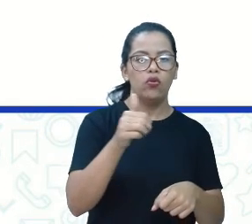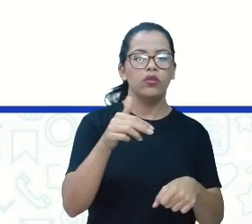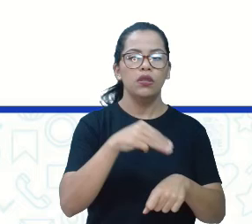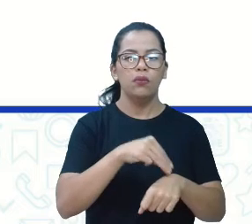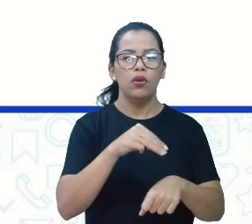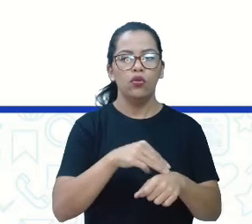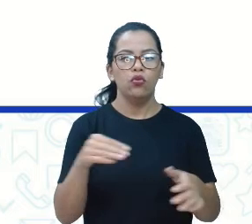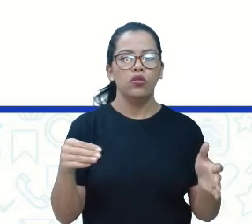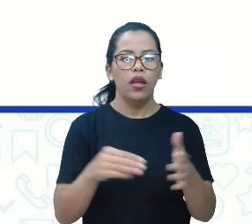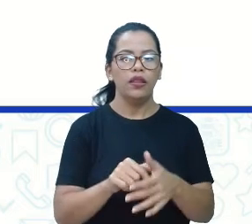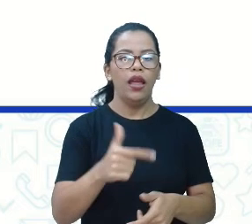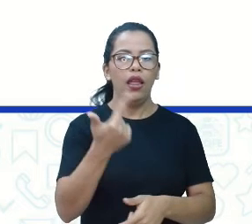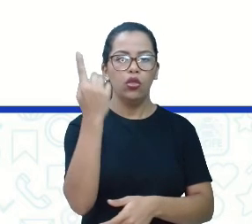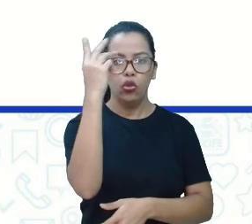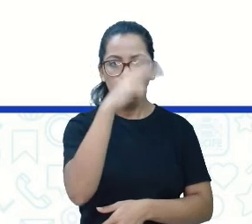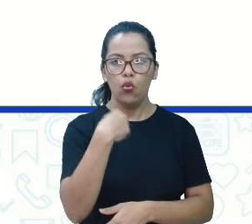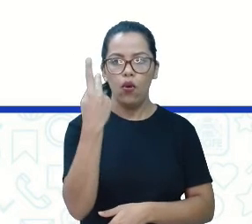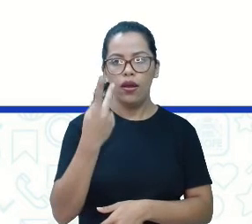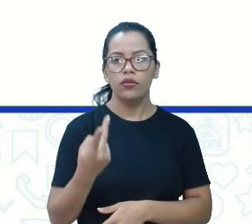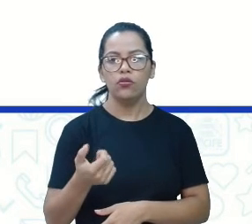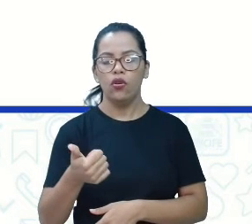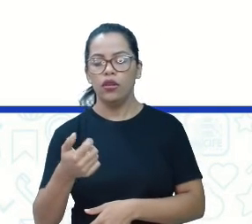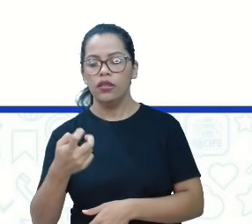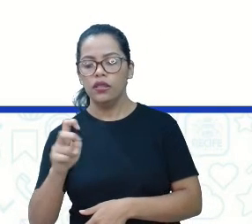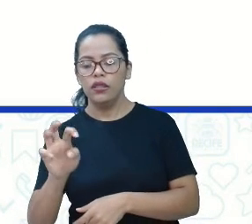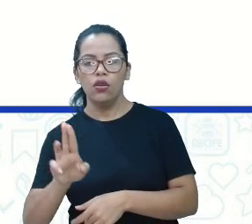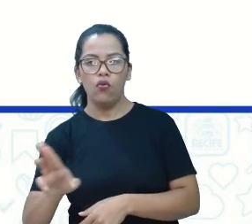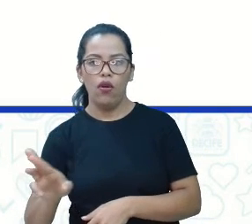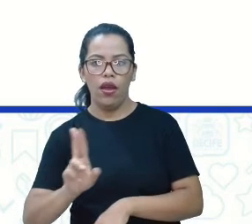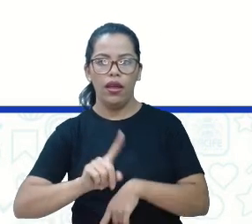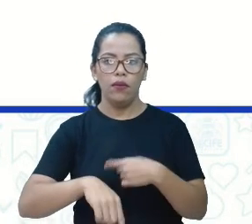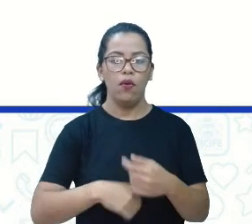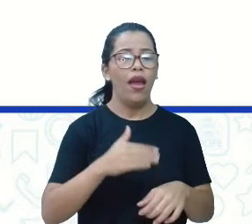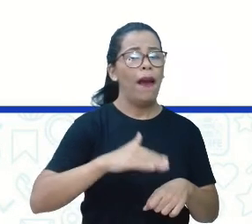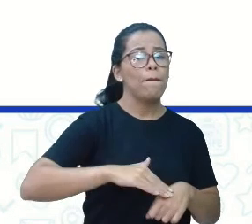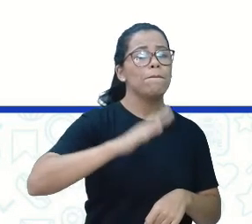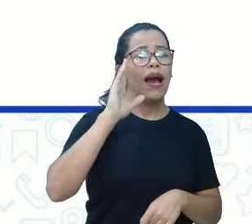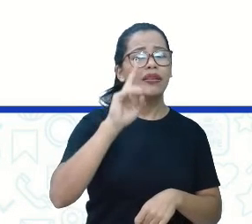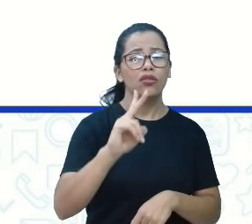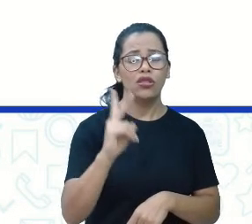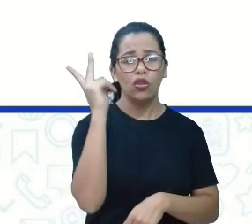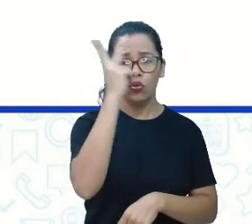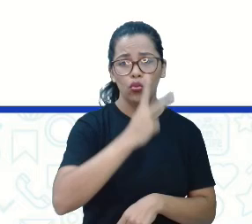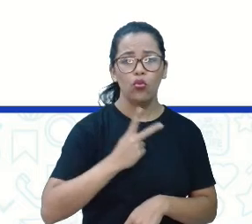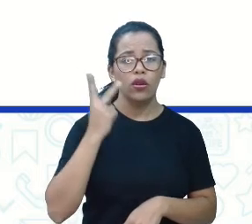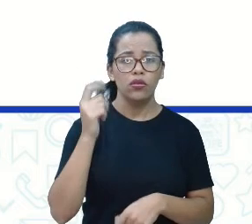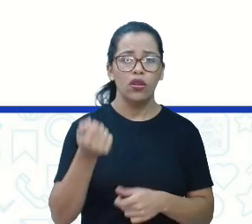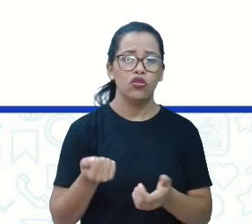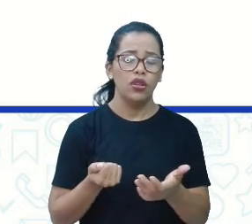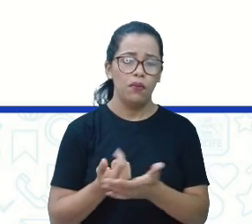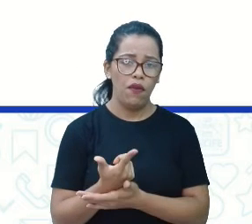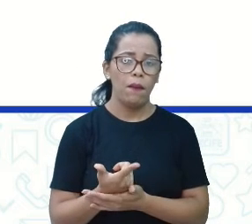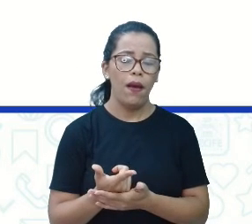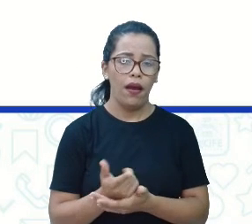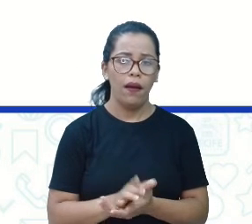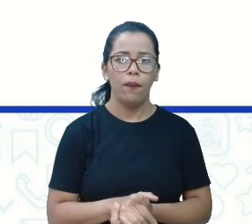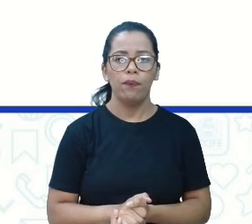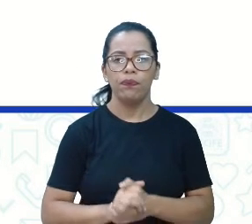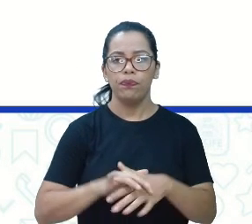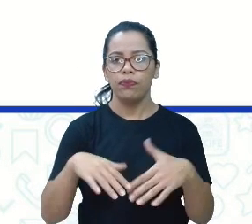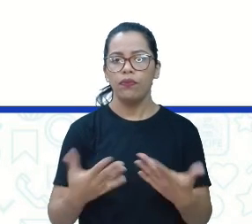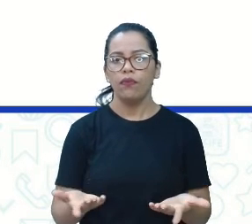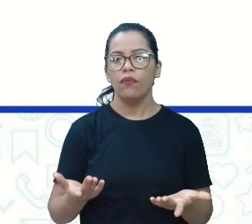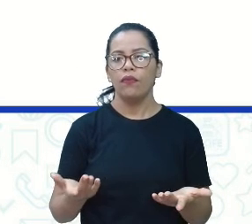de 2 horas a gente vai pagar R$5 mais R$1 por hora. Então vamos lá, ó. Primeira ideia é, chegamos,